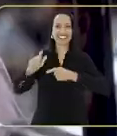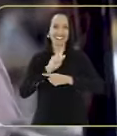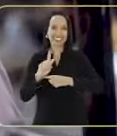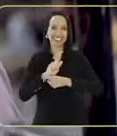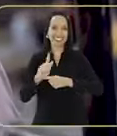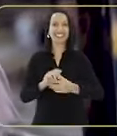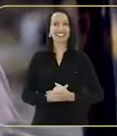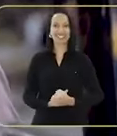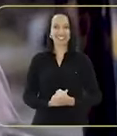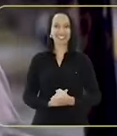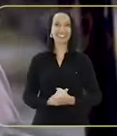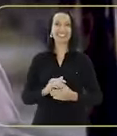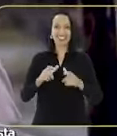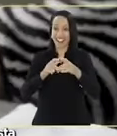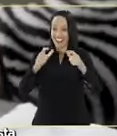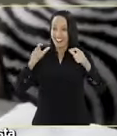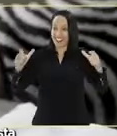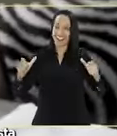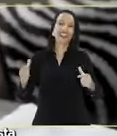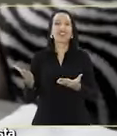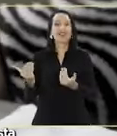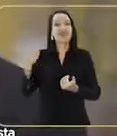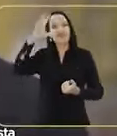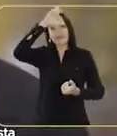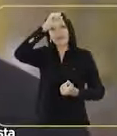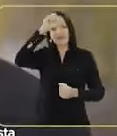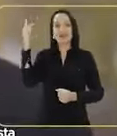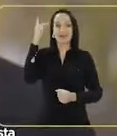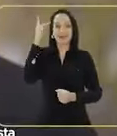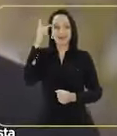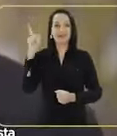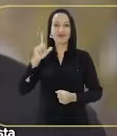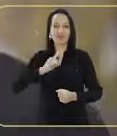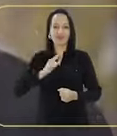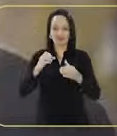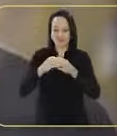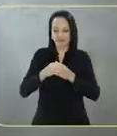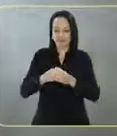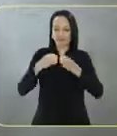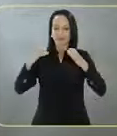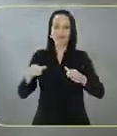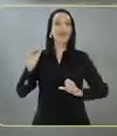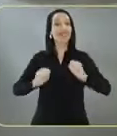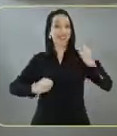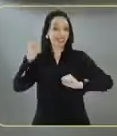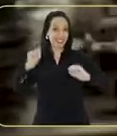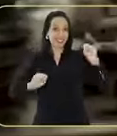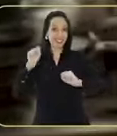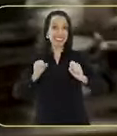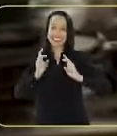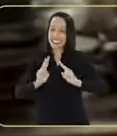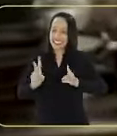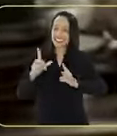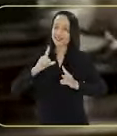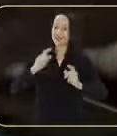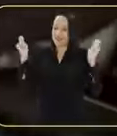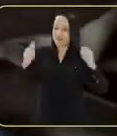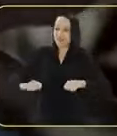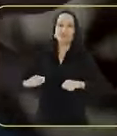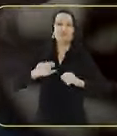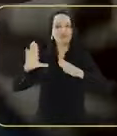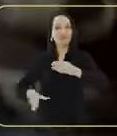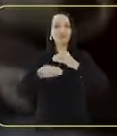gestão. E vamos ampliar o programa Jovem Aprendiz Paulista, também para as micro e pequenas empresas,